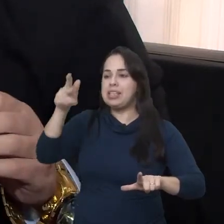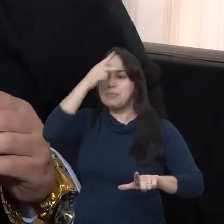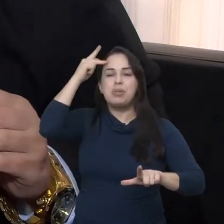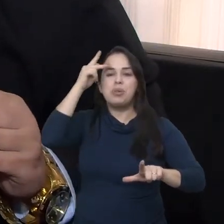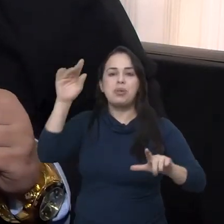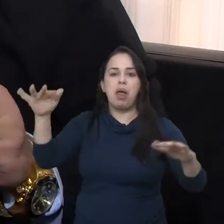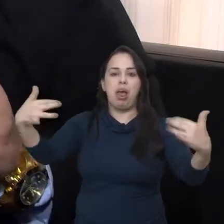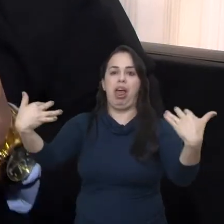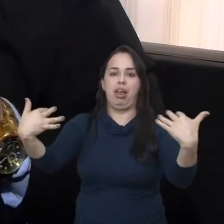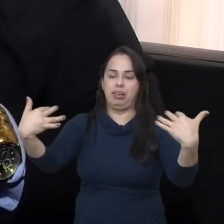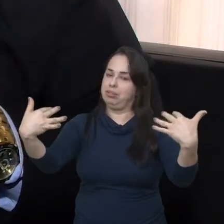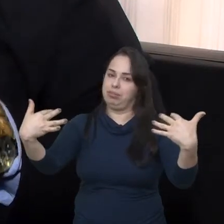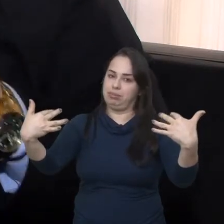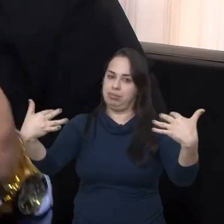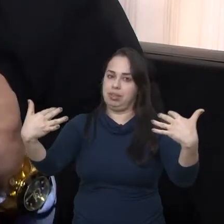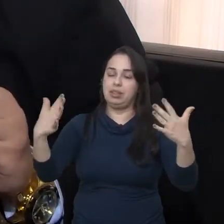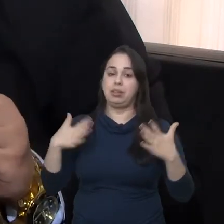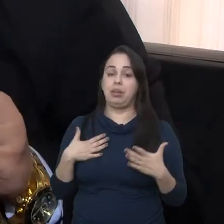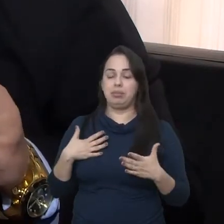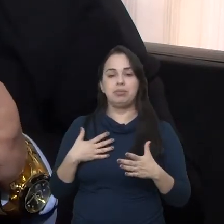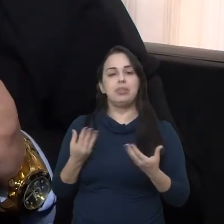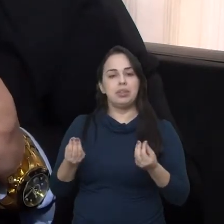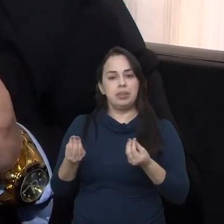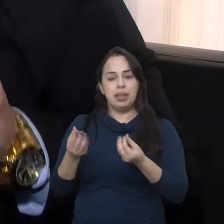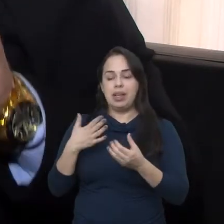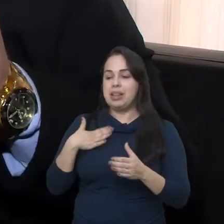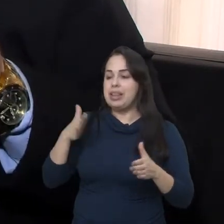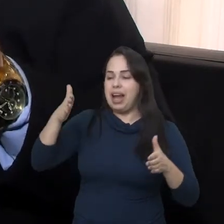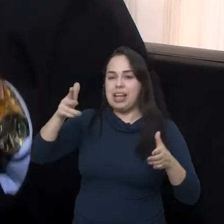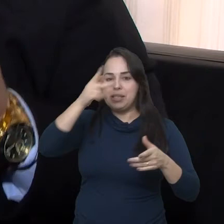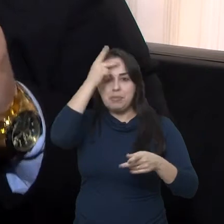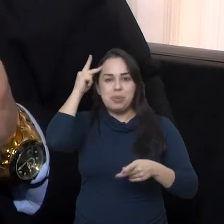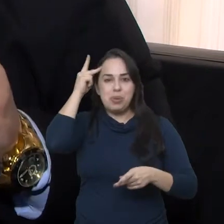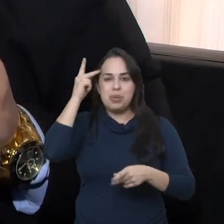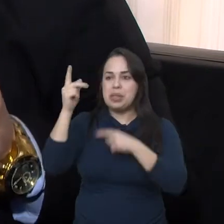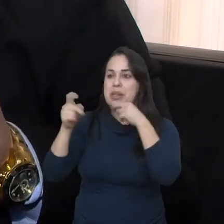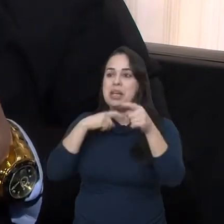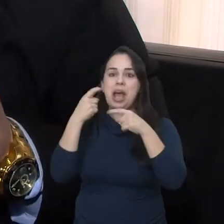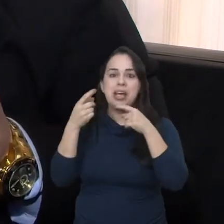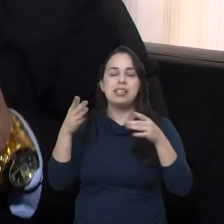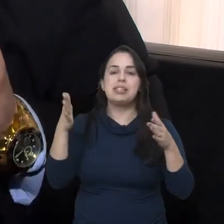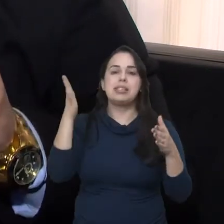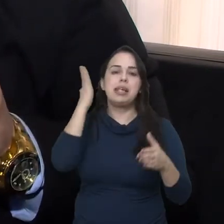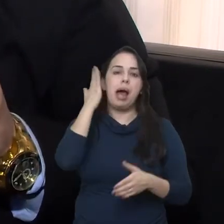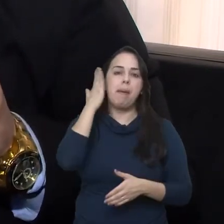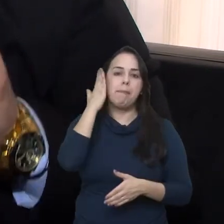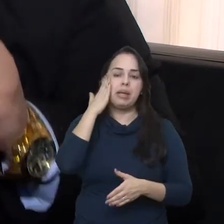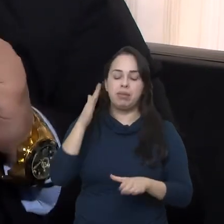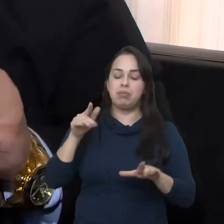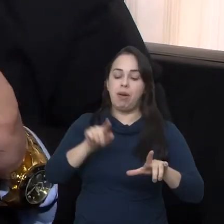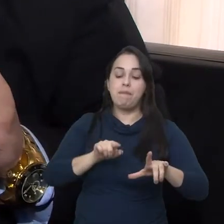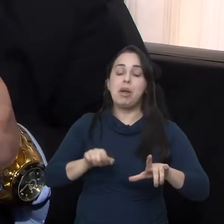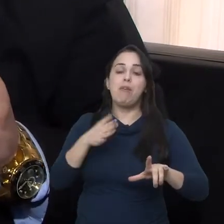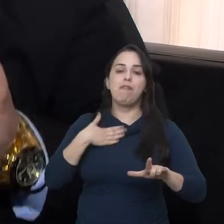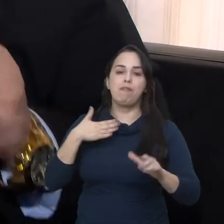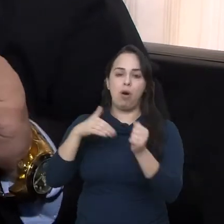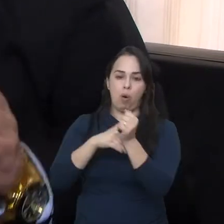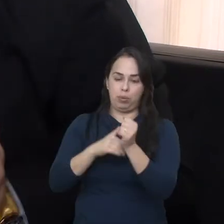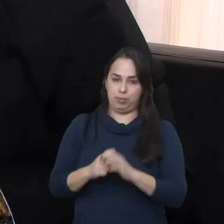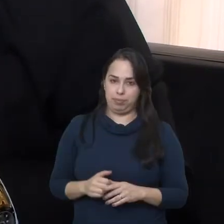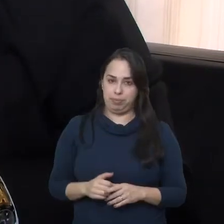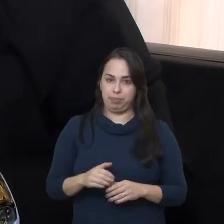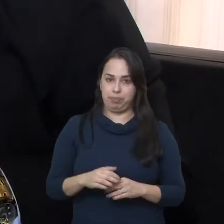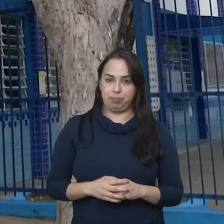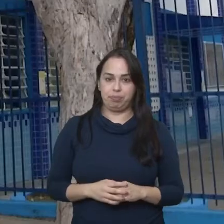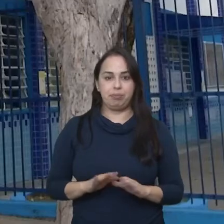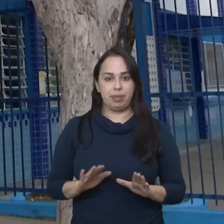para o país vai ser inviolável. E essa garantia é dada no momento em que ninguém sabe qual foi a